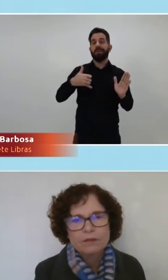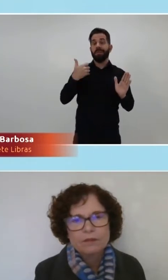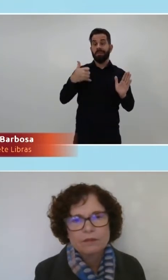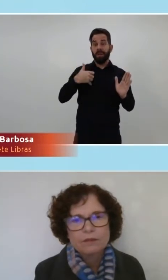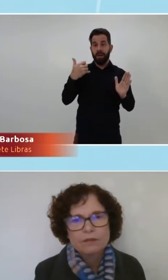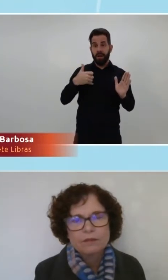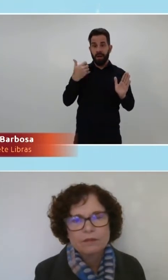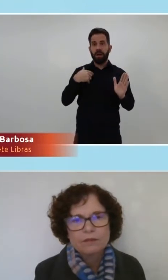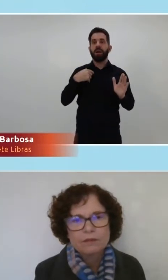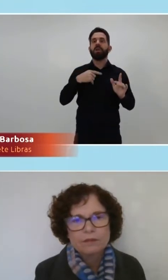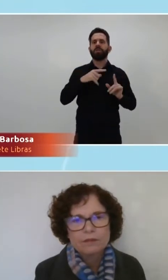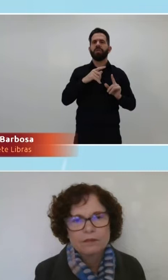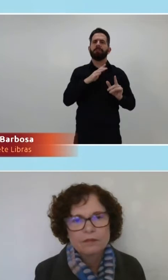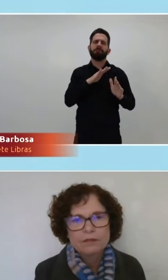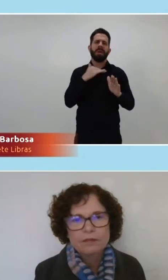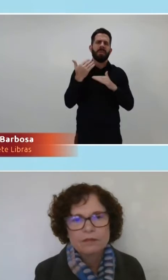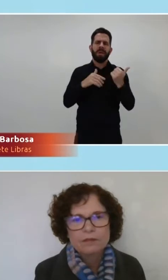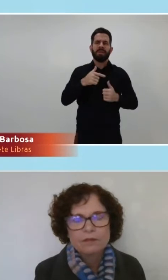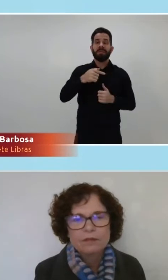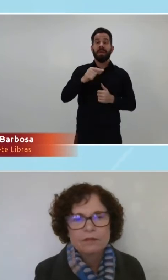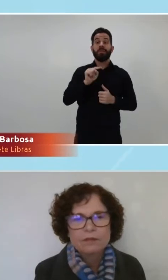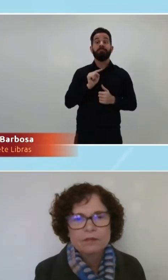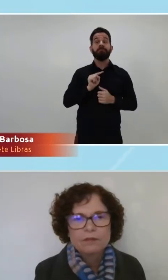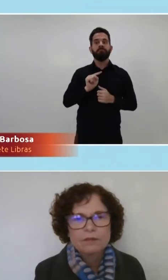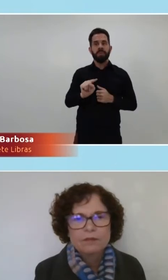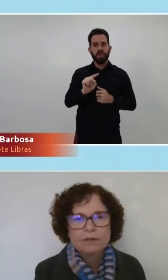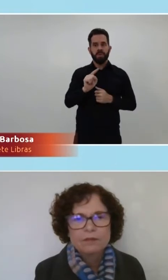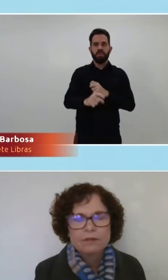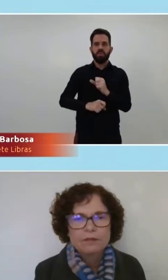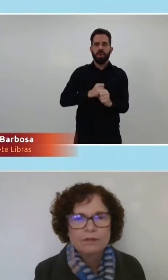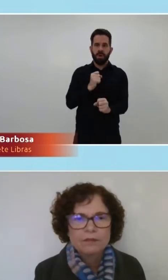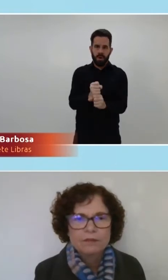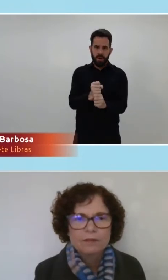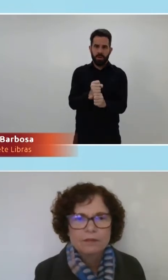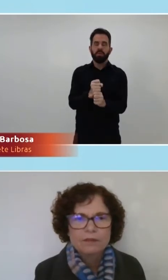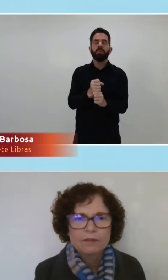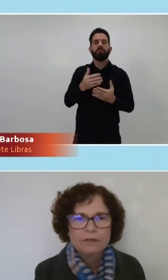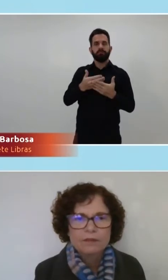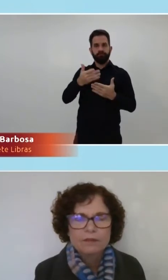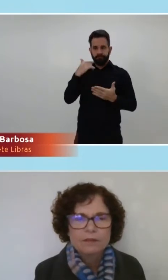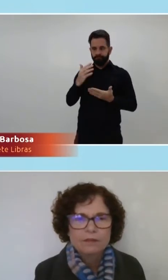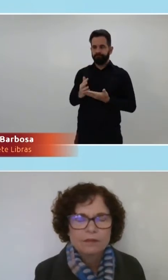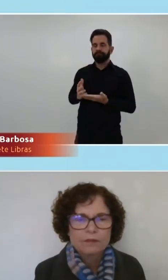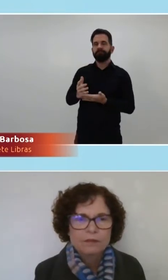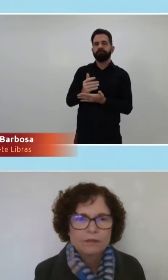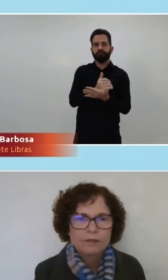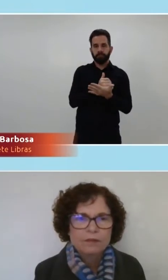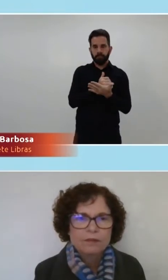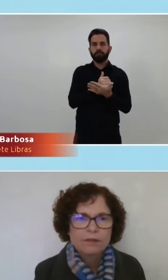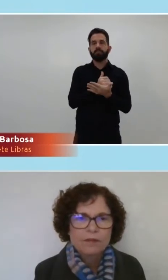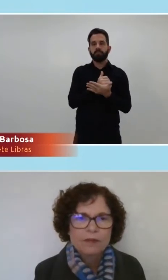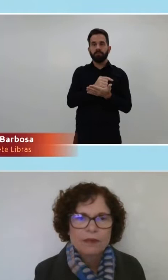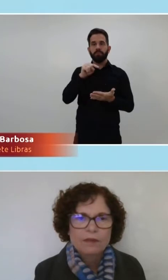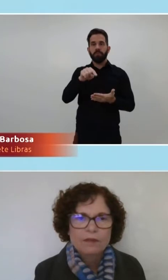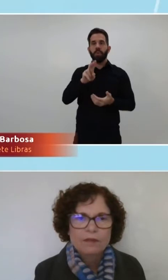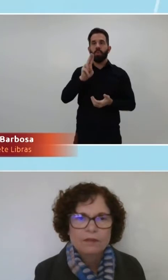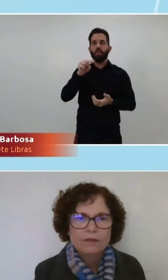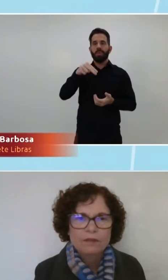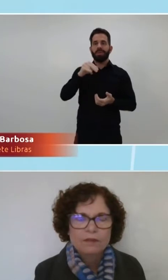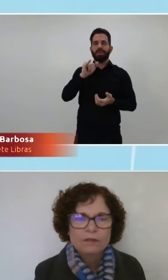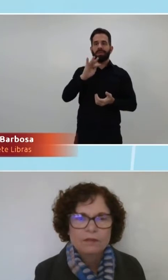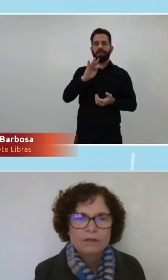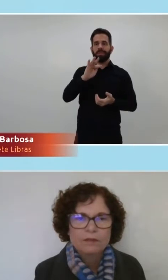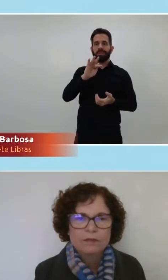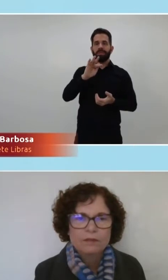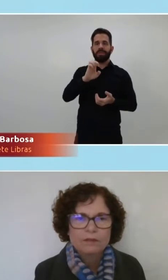e adolescentes no Brasil, que foi lançado no final do ano passado pelo Unicef e pelo Fórum Brasileiro de